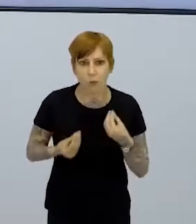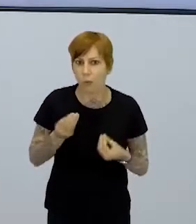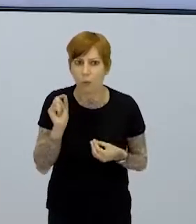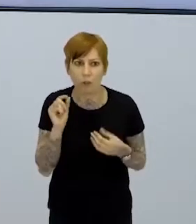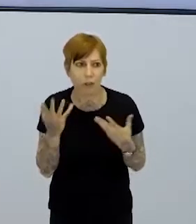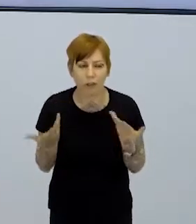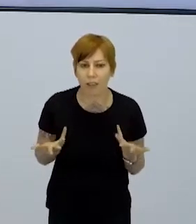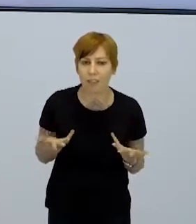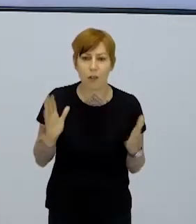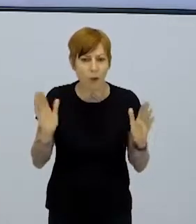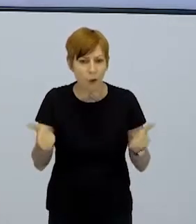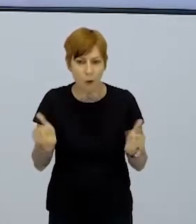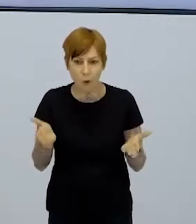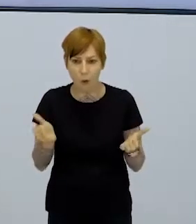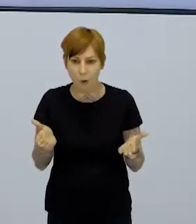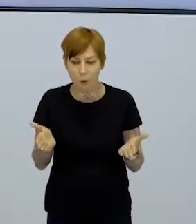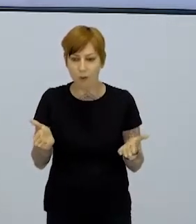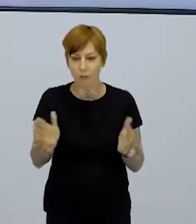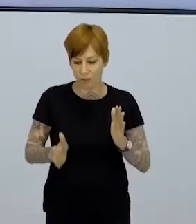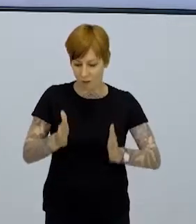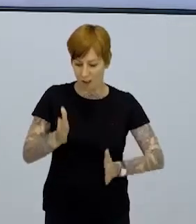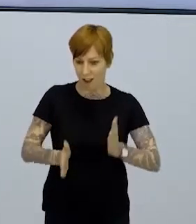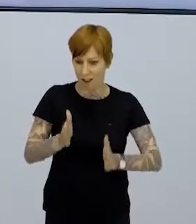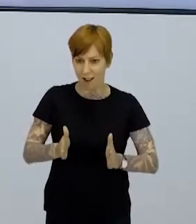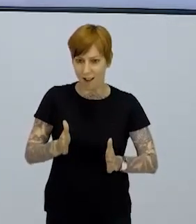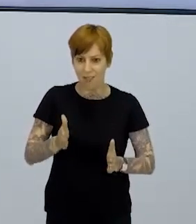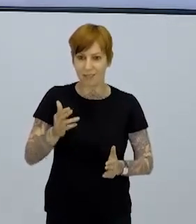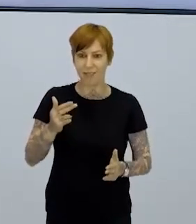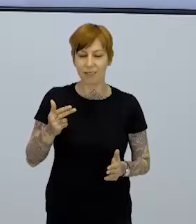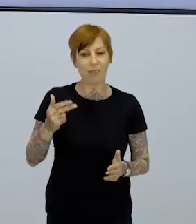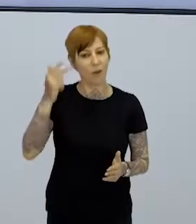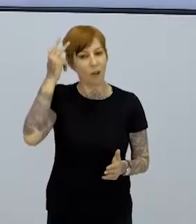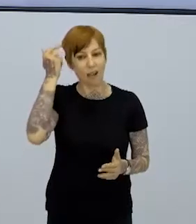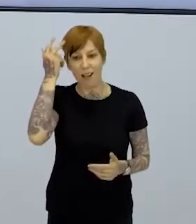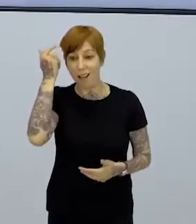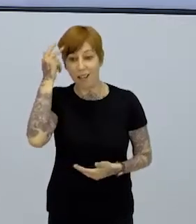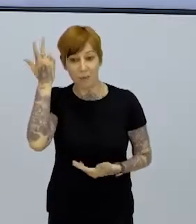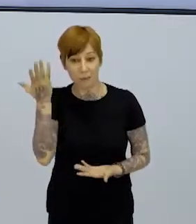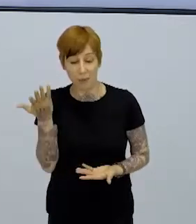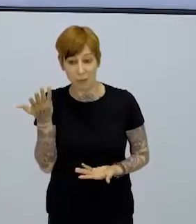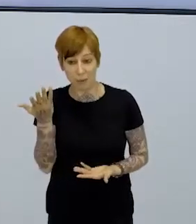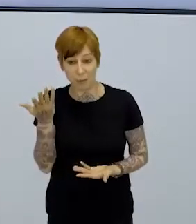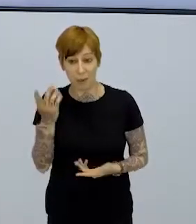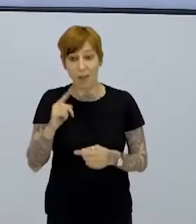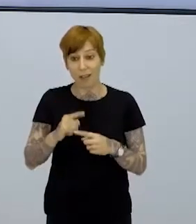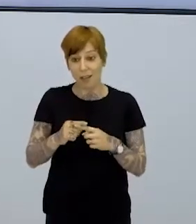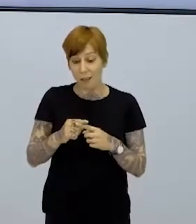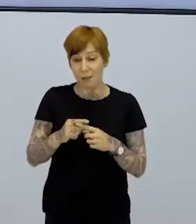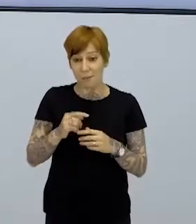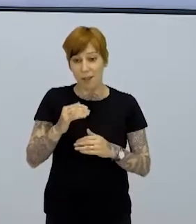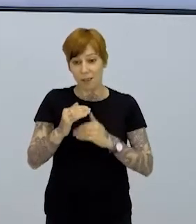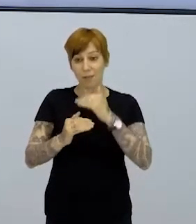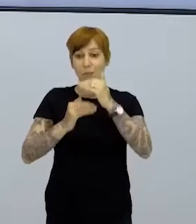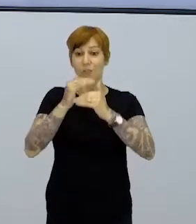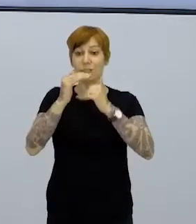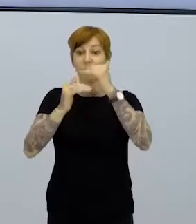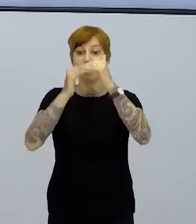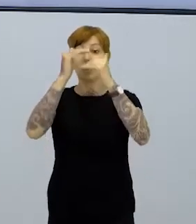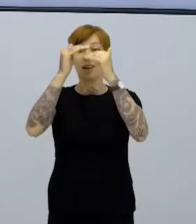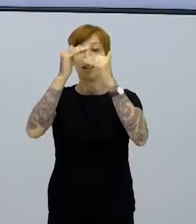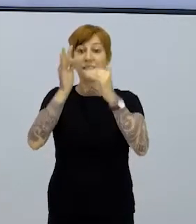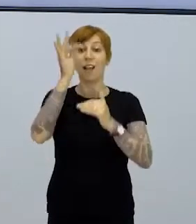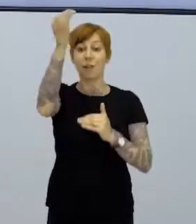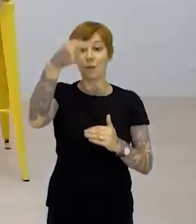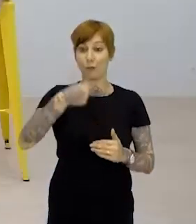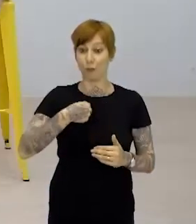para nossa geração, é normalizado, né? Mas a gente também vai passar pelo processo onde uma juventude vai normalizar alguma coisa que a gente vai